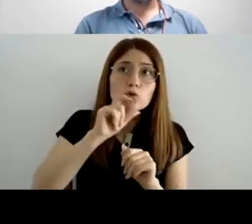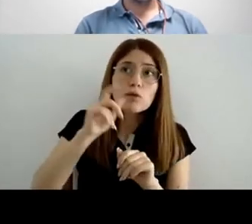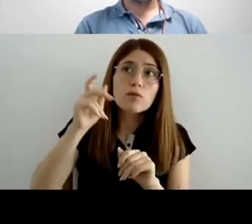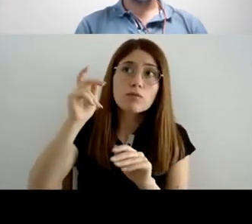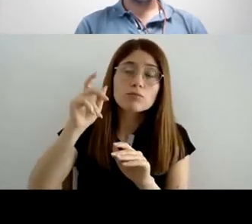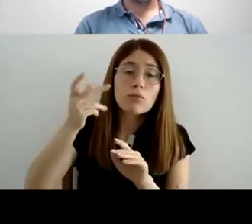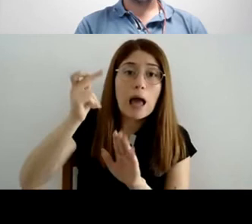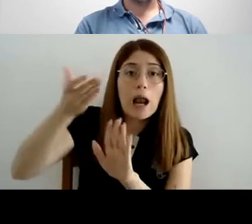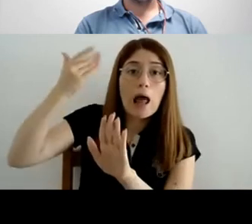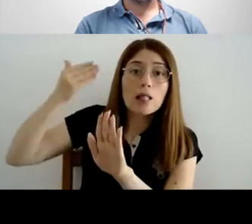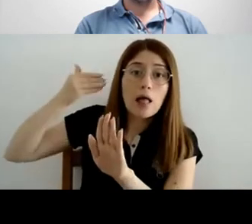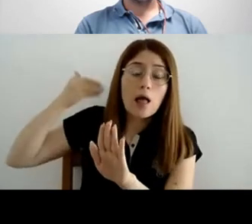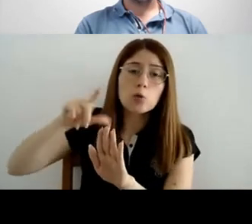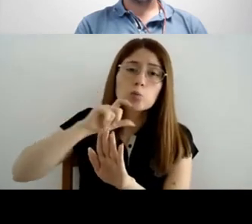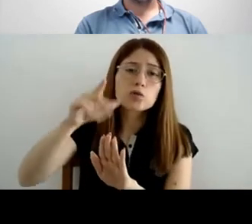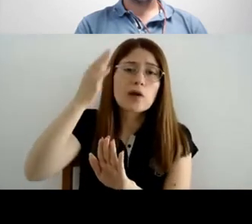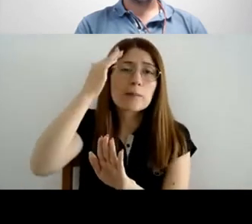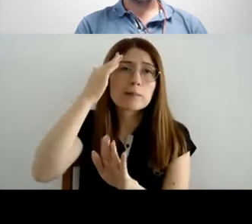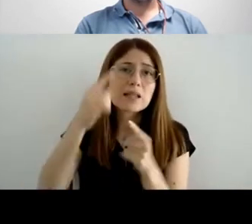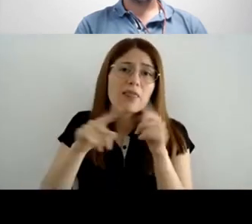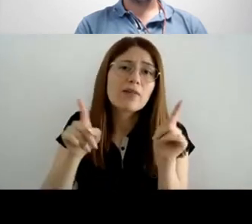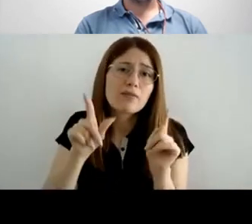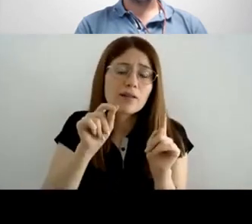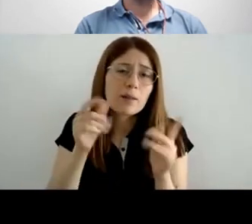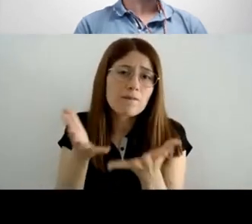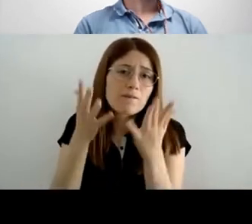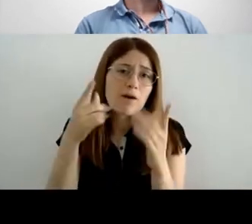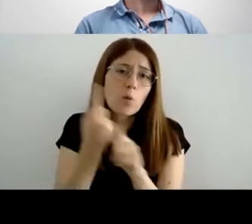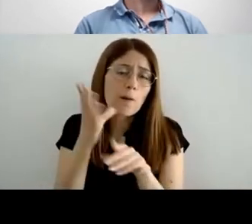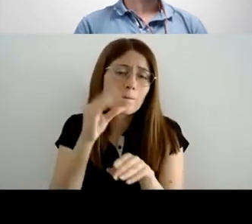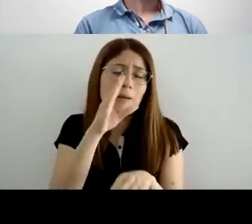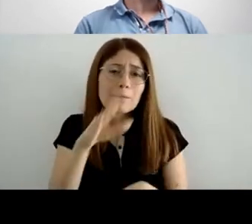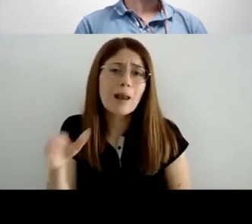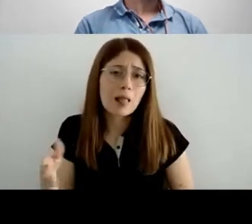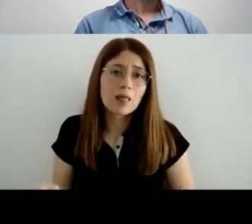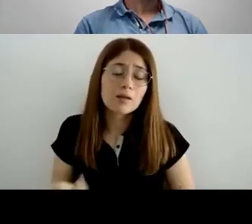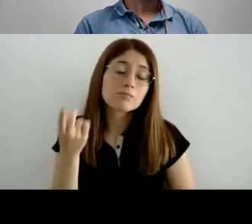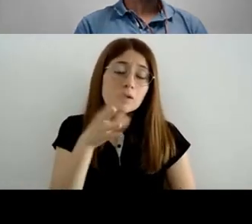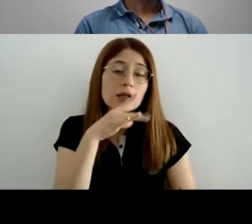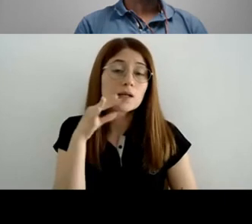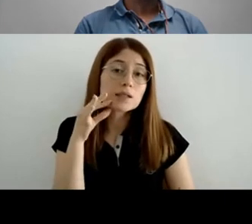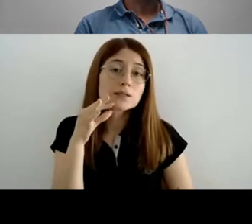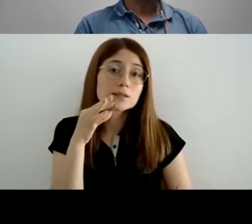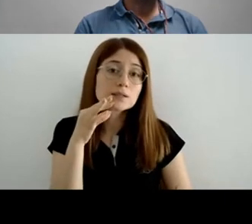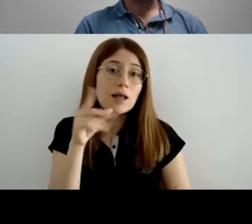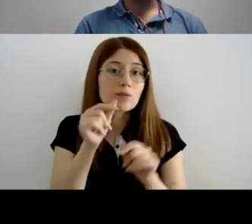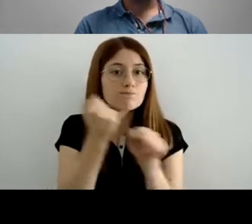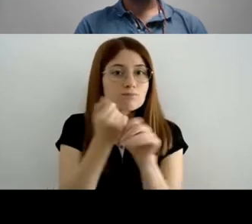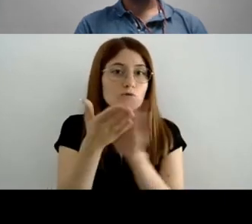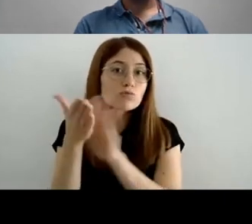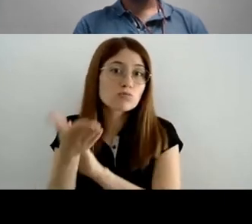calhar valorizávamos competências ligeiramente diferentes, mais práticas. E curiosamente tiveram mais empregabilidade este ano.